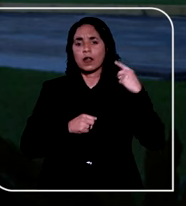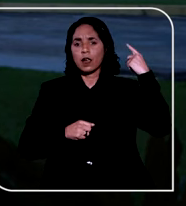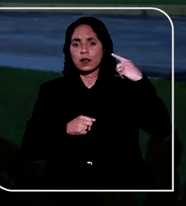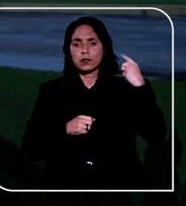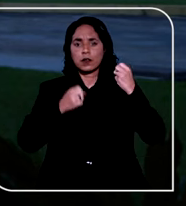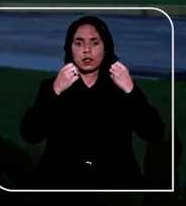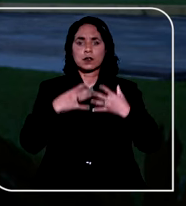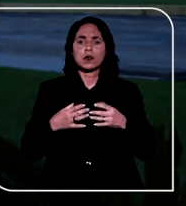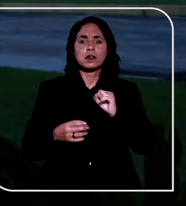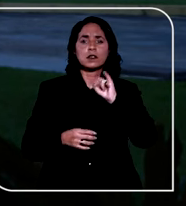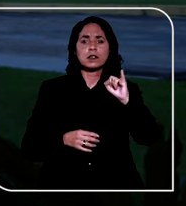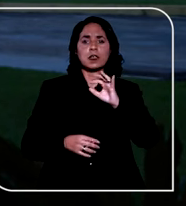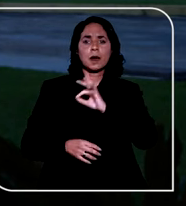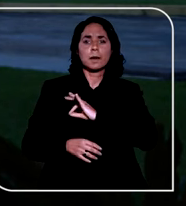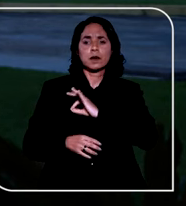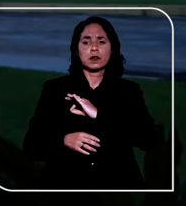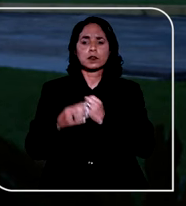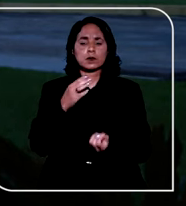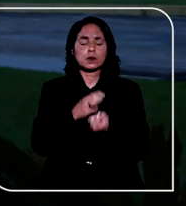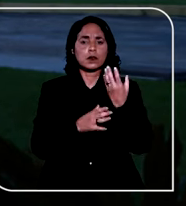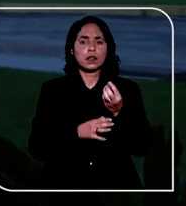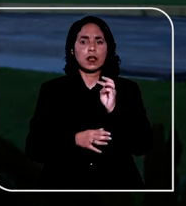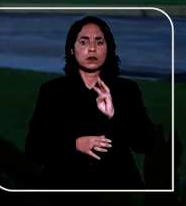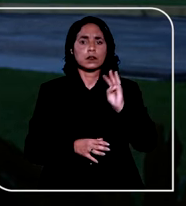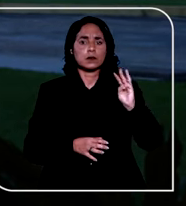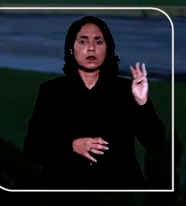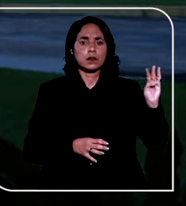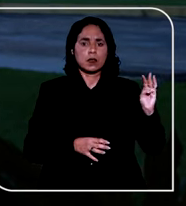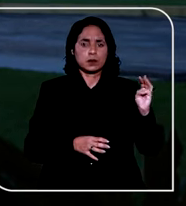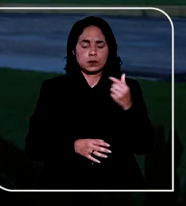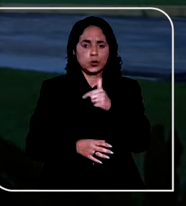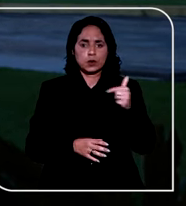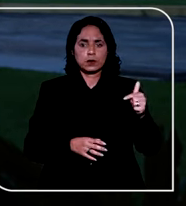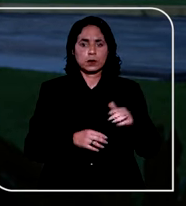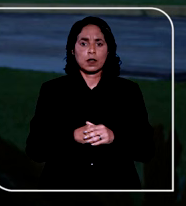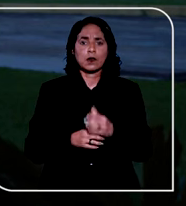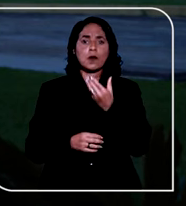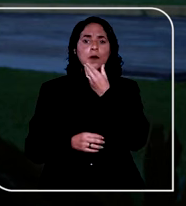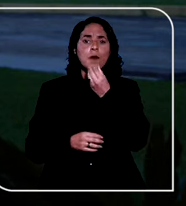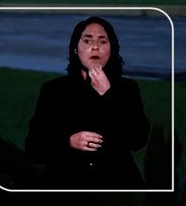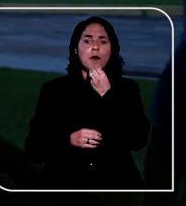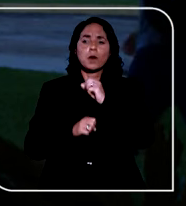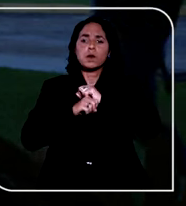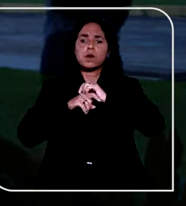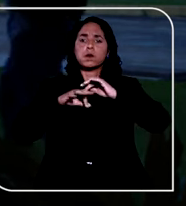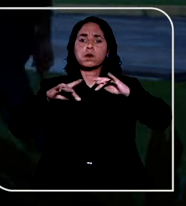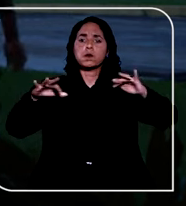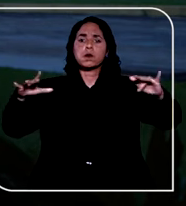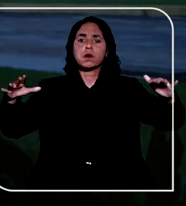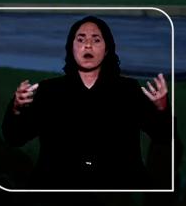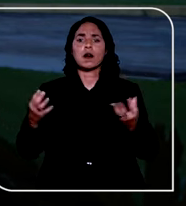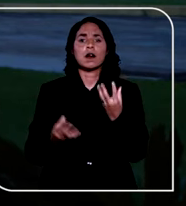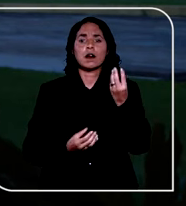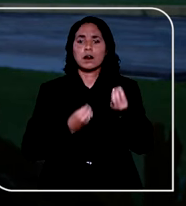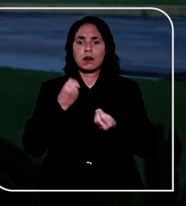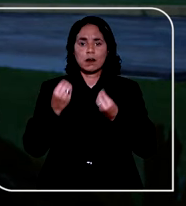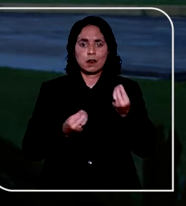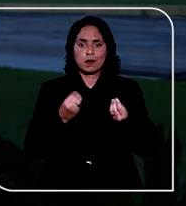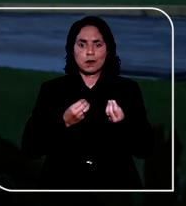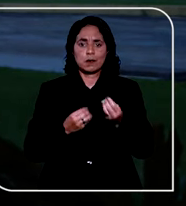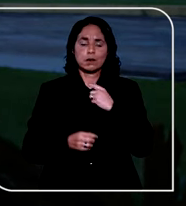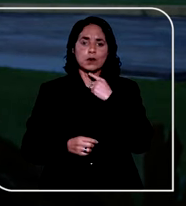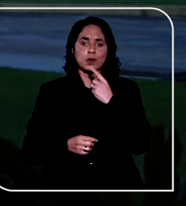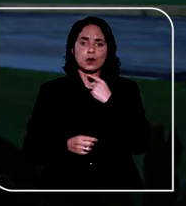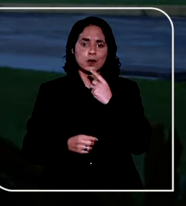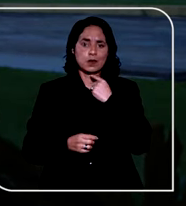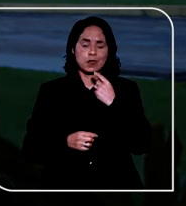federal não tivesse criado do fórum seria impossível afirmar que o homem teria compartilhado ou tido a intenção de divulgar o material de